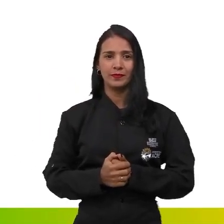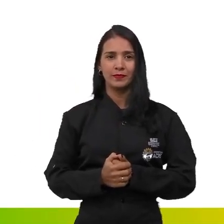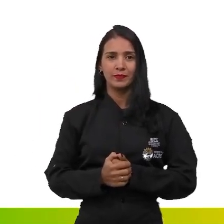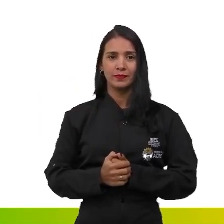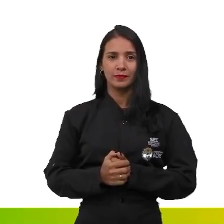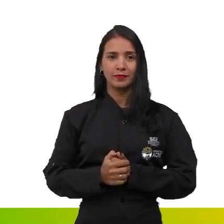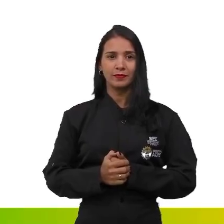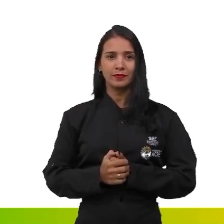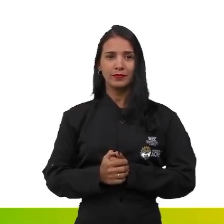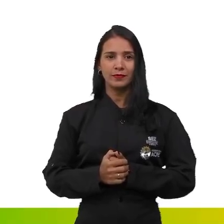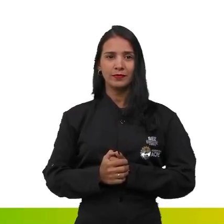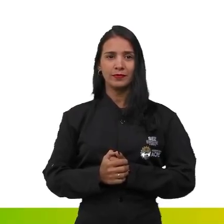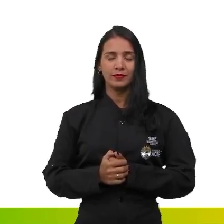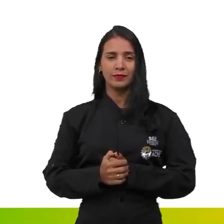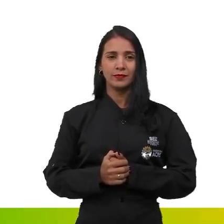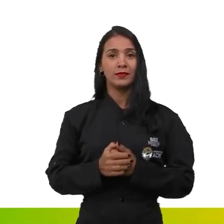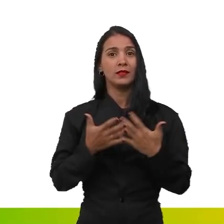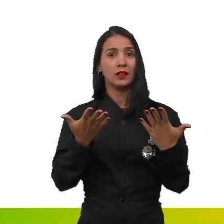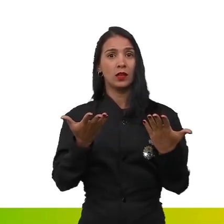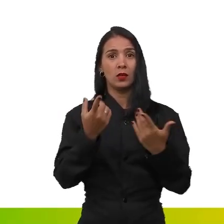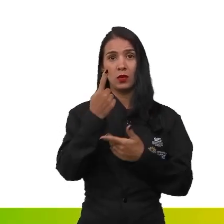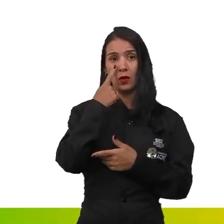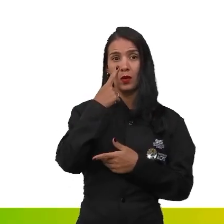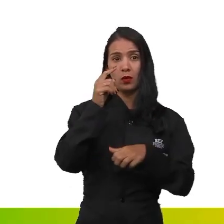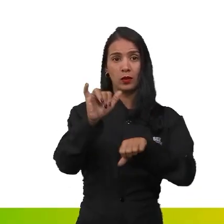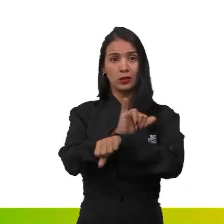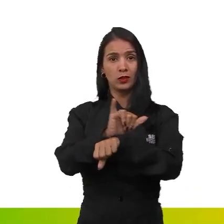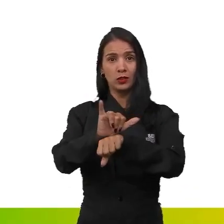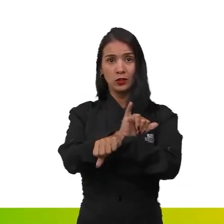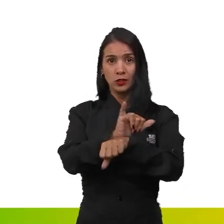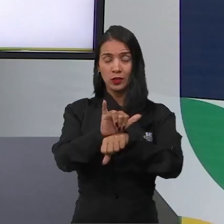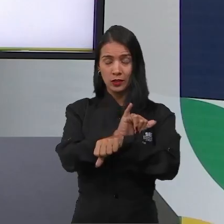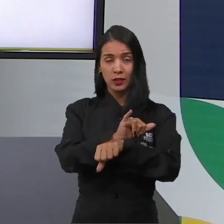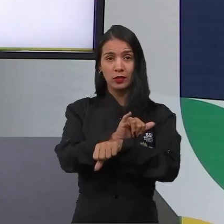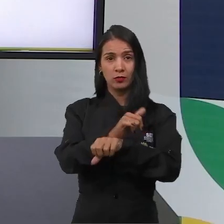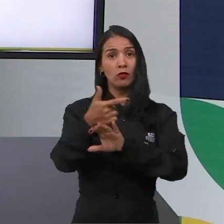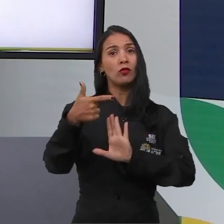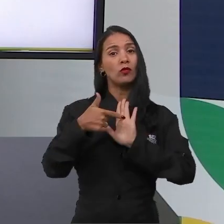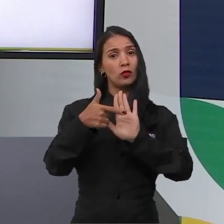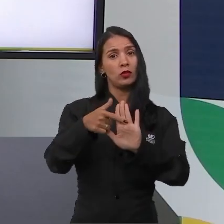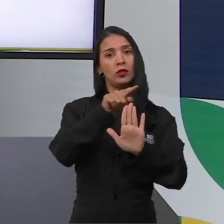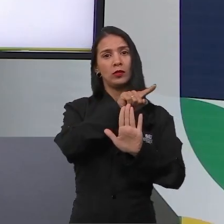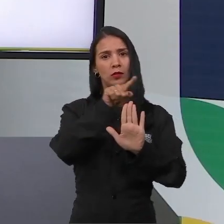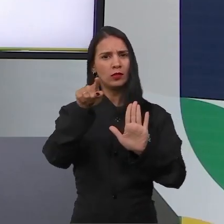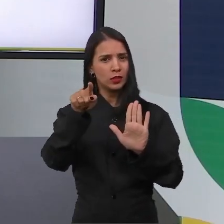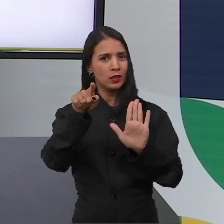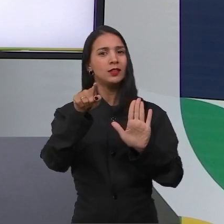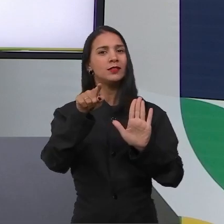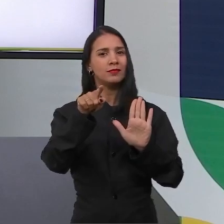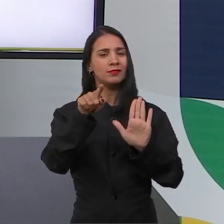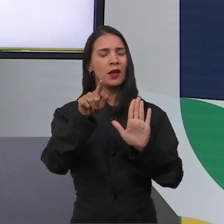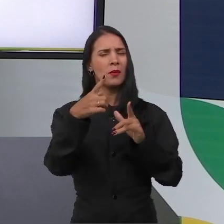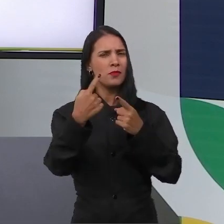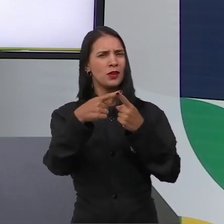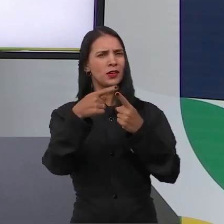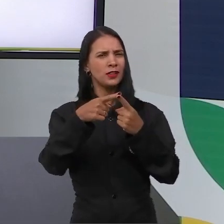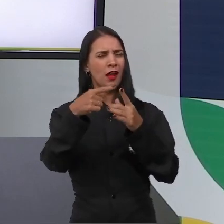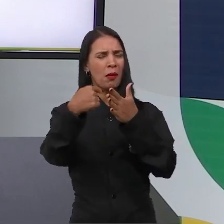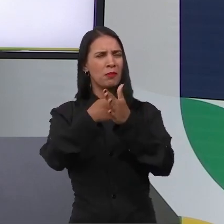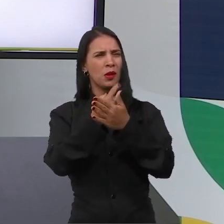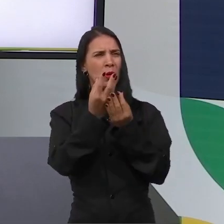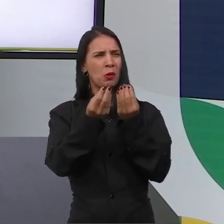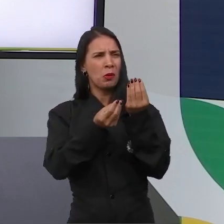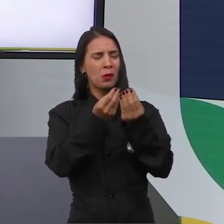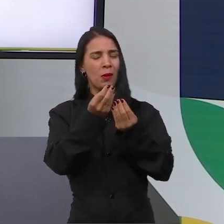Então, tratando disso, agora eu trouxe para vocês algumas estratégias. Como assim, professora? Nós estamos falando da impessoalização, a